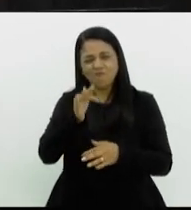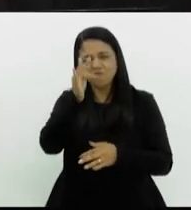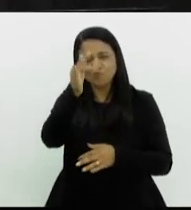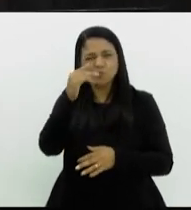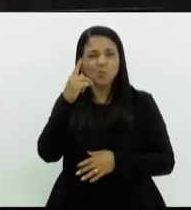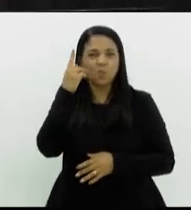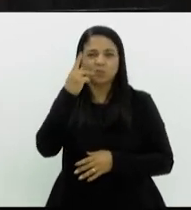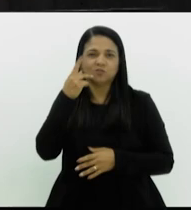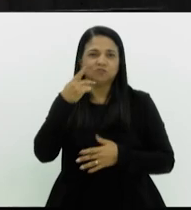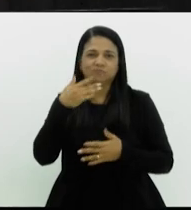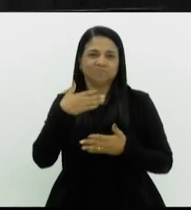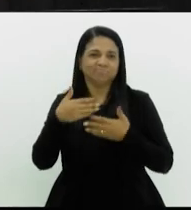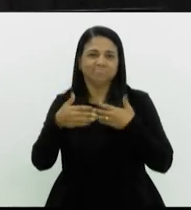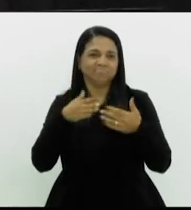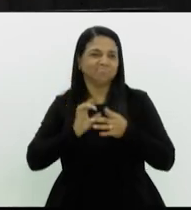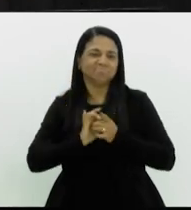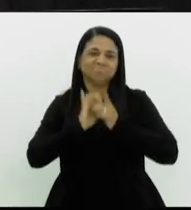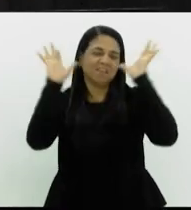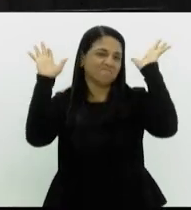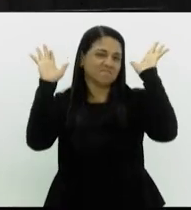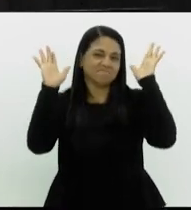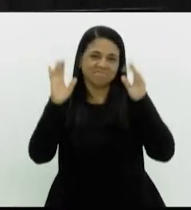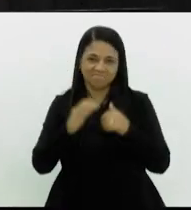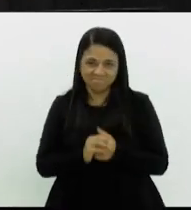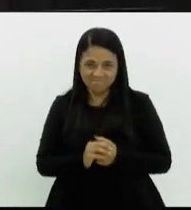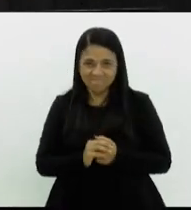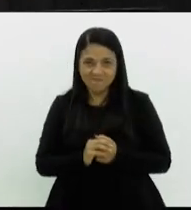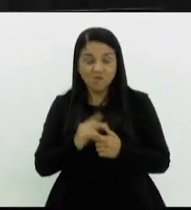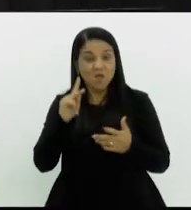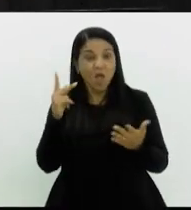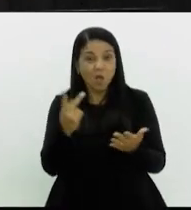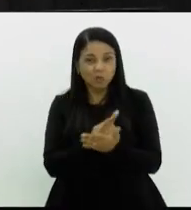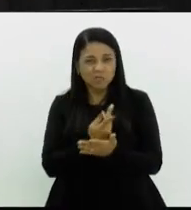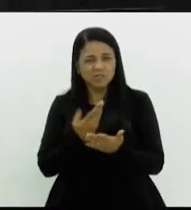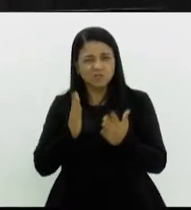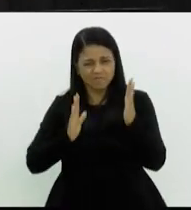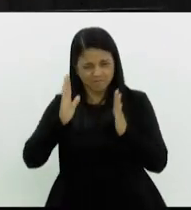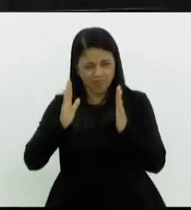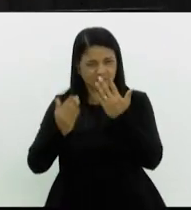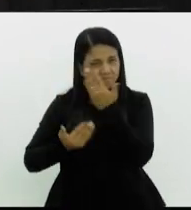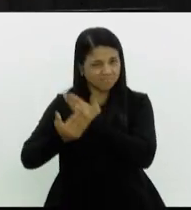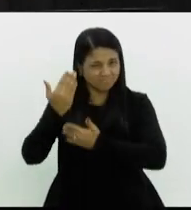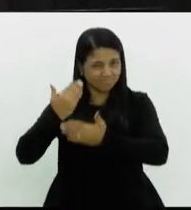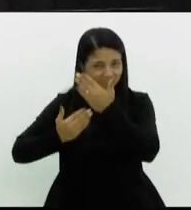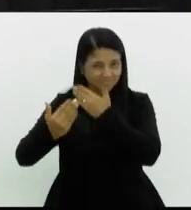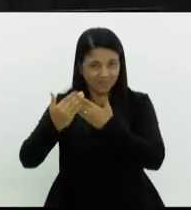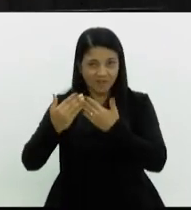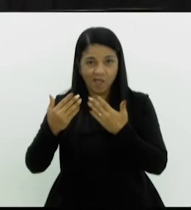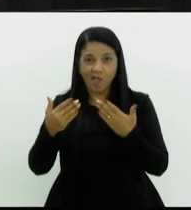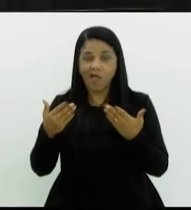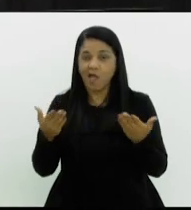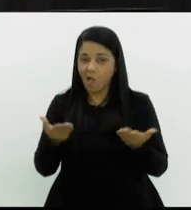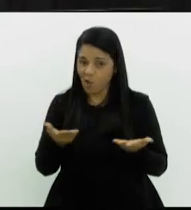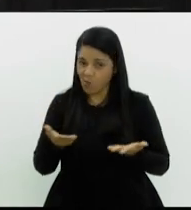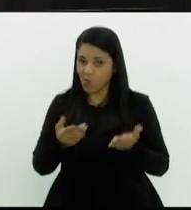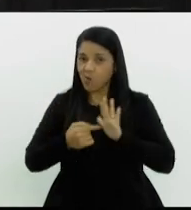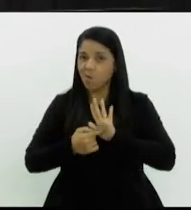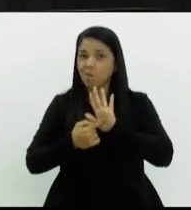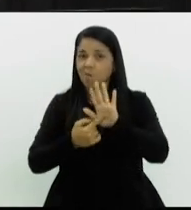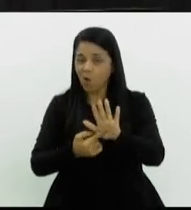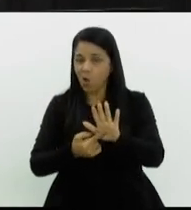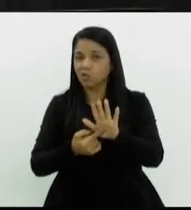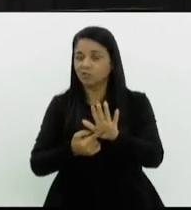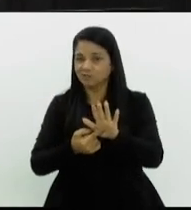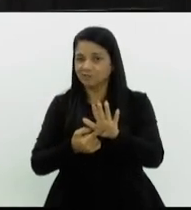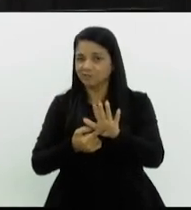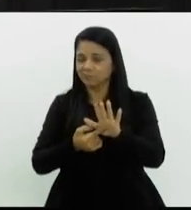quiser. E o que aconteceu com ele, o que aconteceu naquela fase, e talvez agora também, mostra como os extremismos são